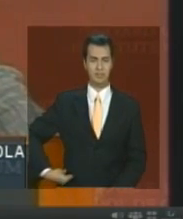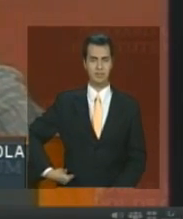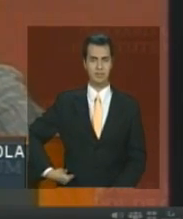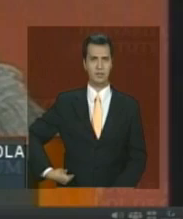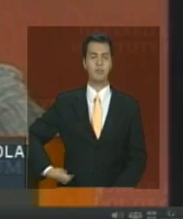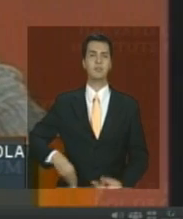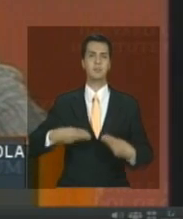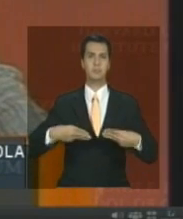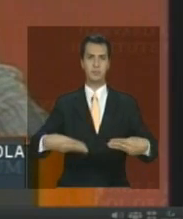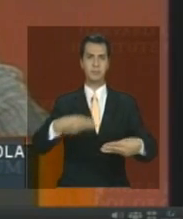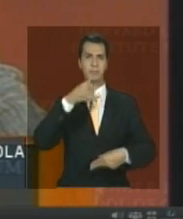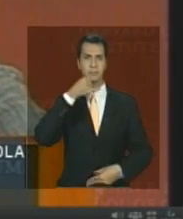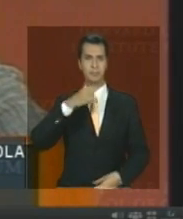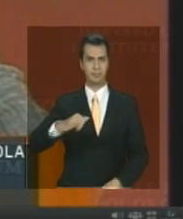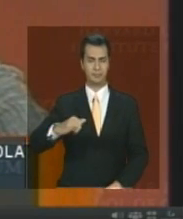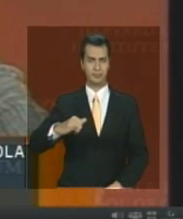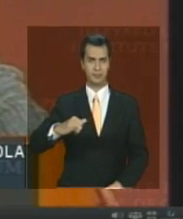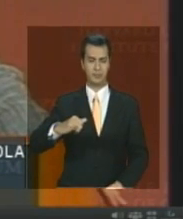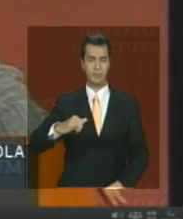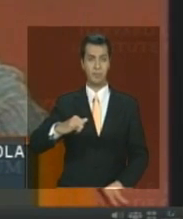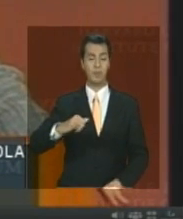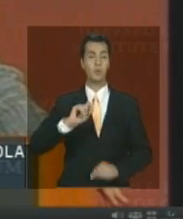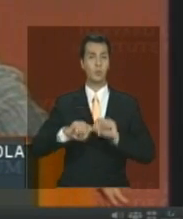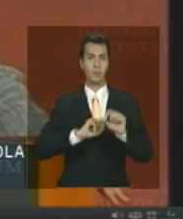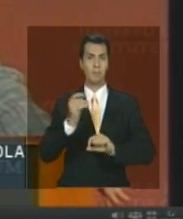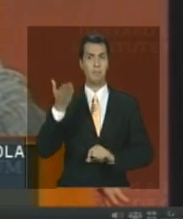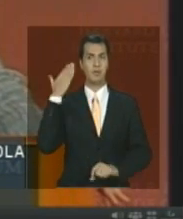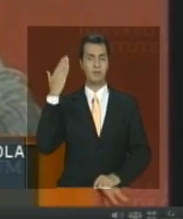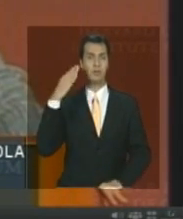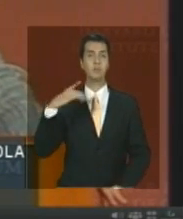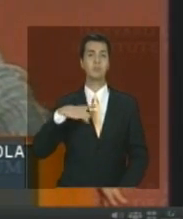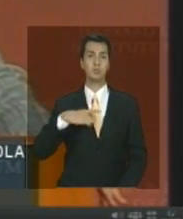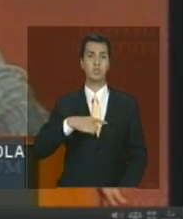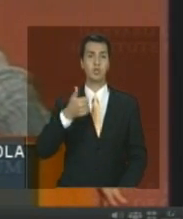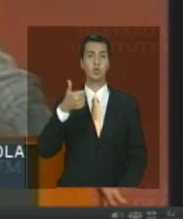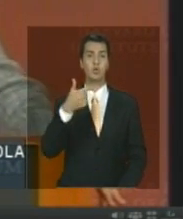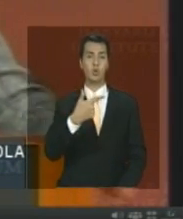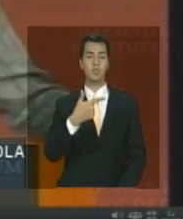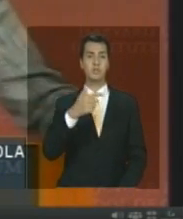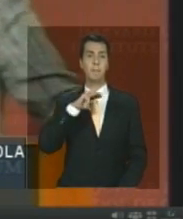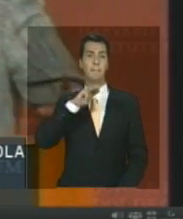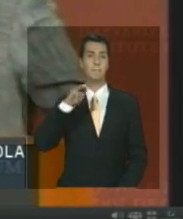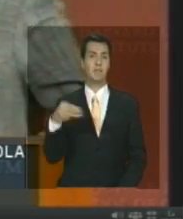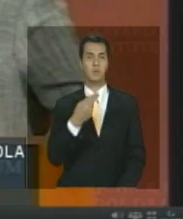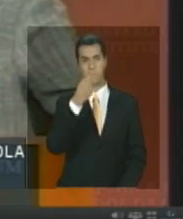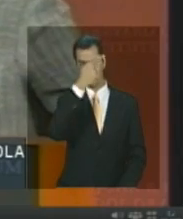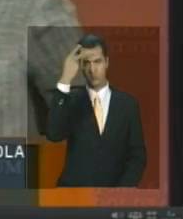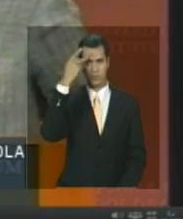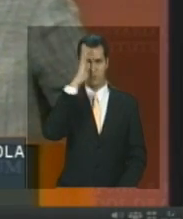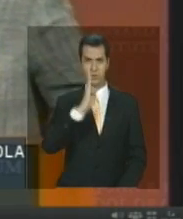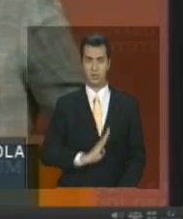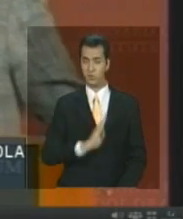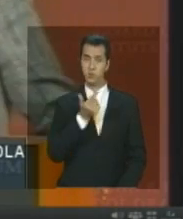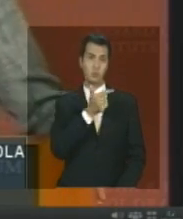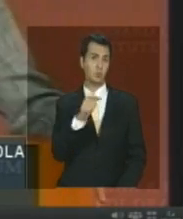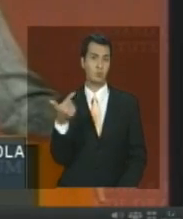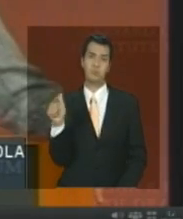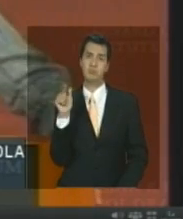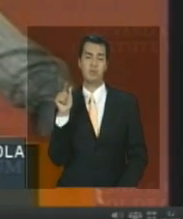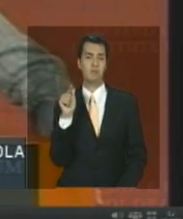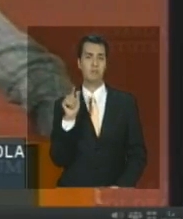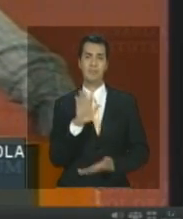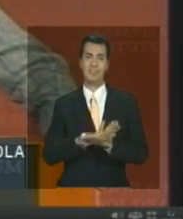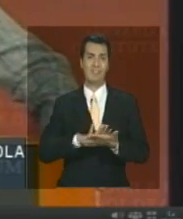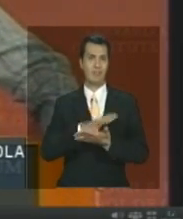praticamente 12 milhões de brasileiros não tinham acesso à energia elétrica e todos eles viviam